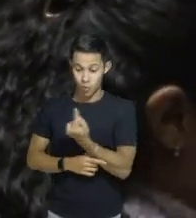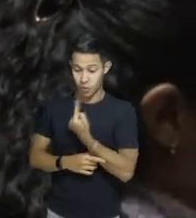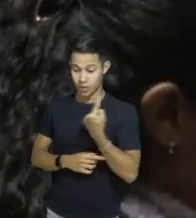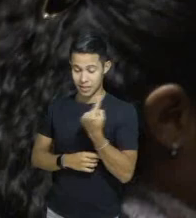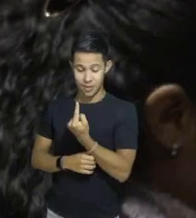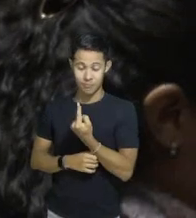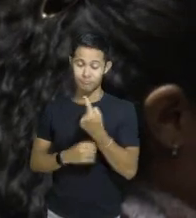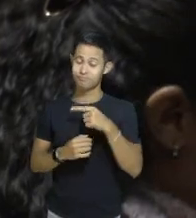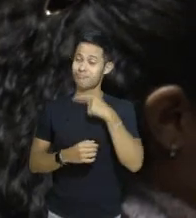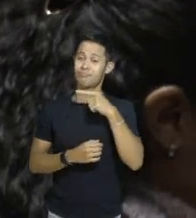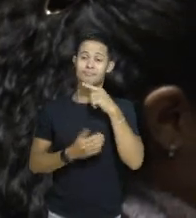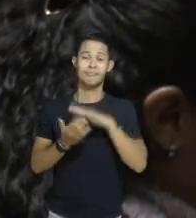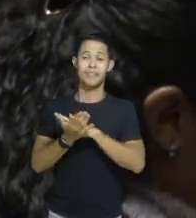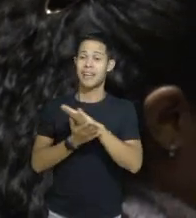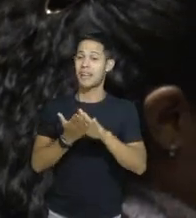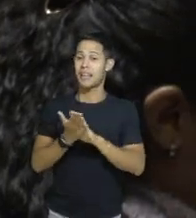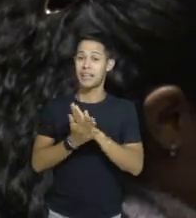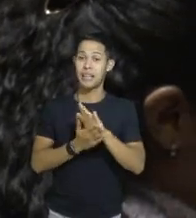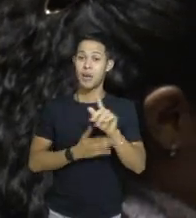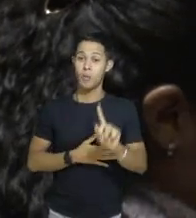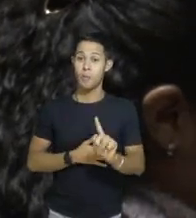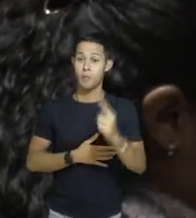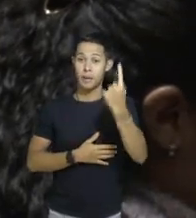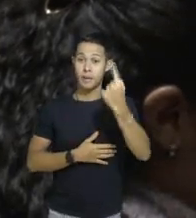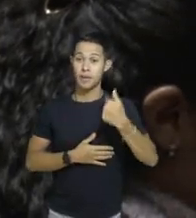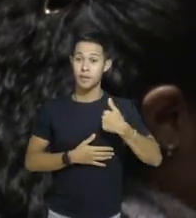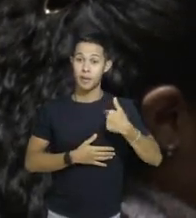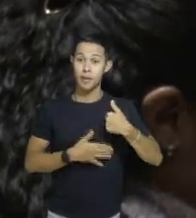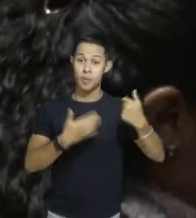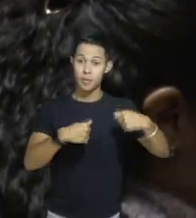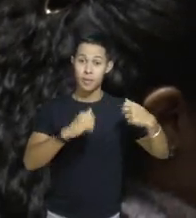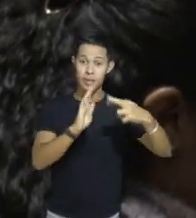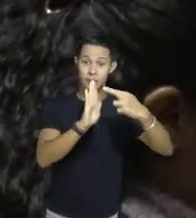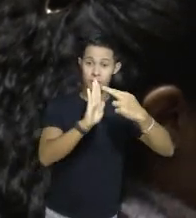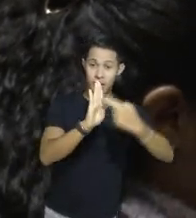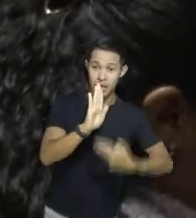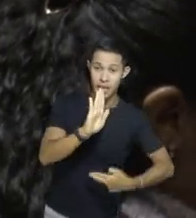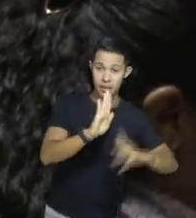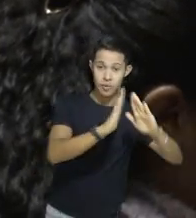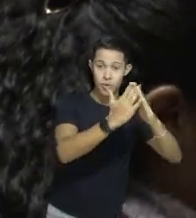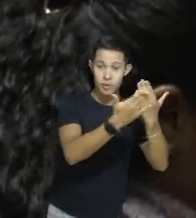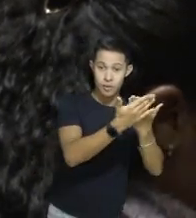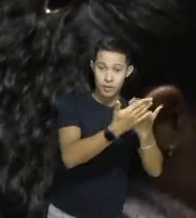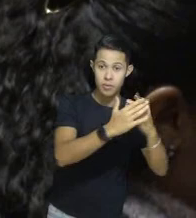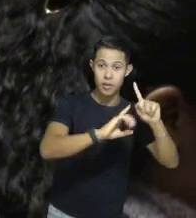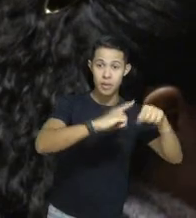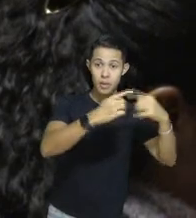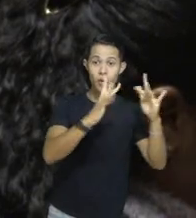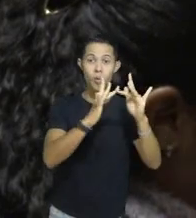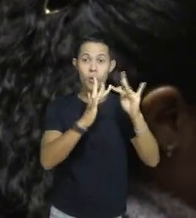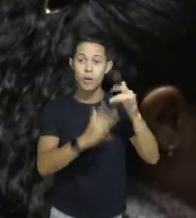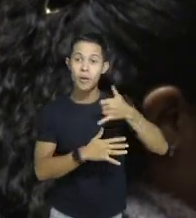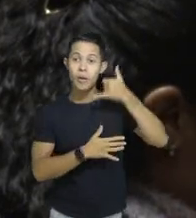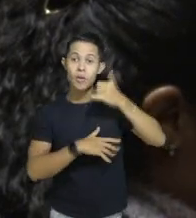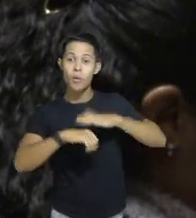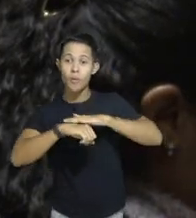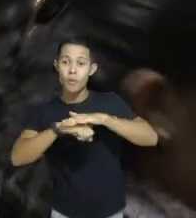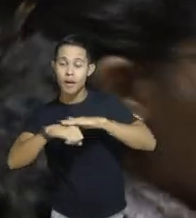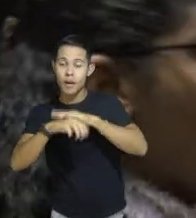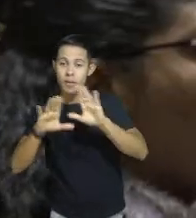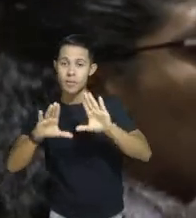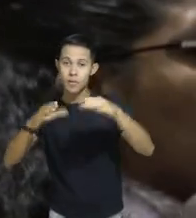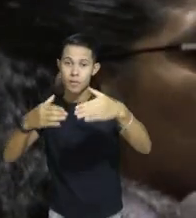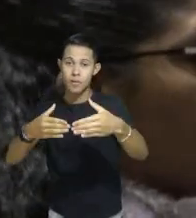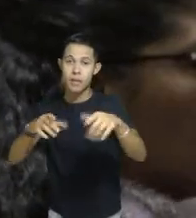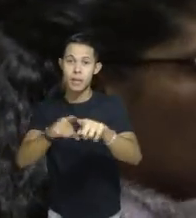A primeira coisa que eu preciso, pelo menos, é o relatório da escola, depois eu passo o meu telefone, converso com a equipe, converso e